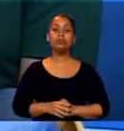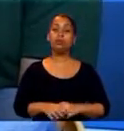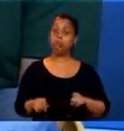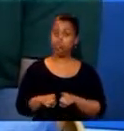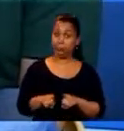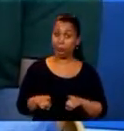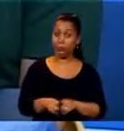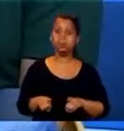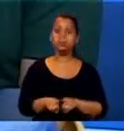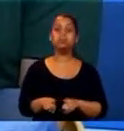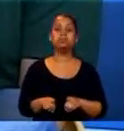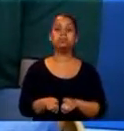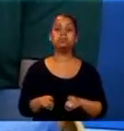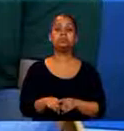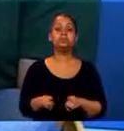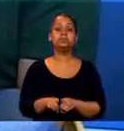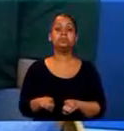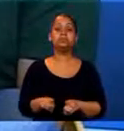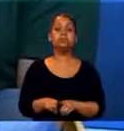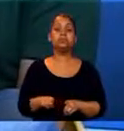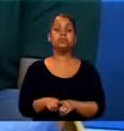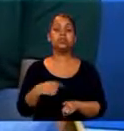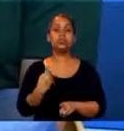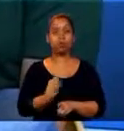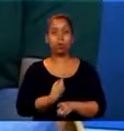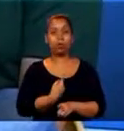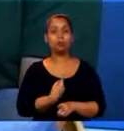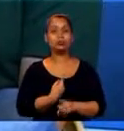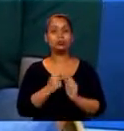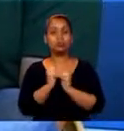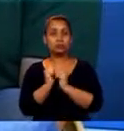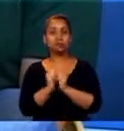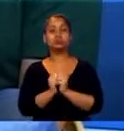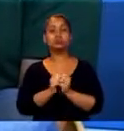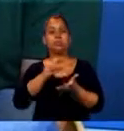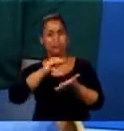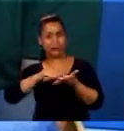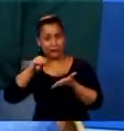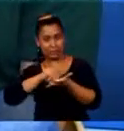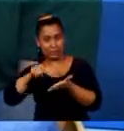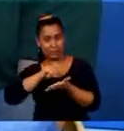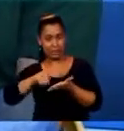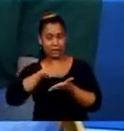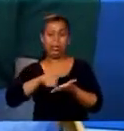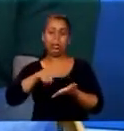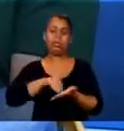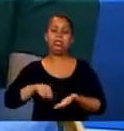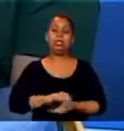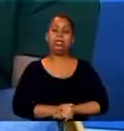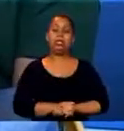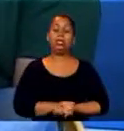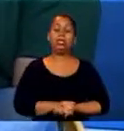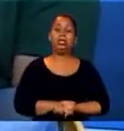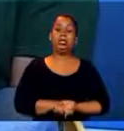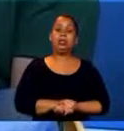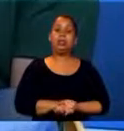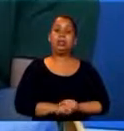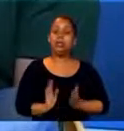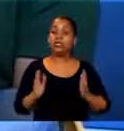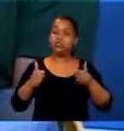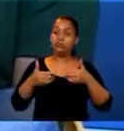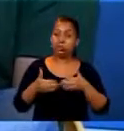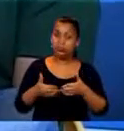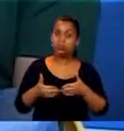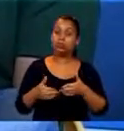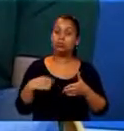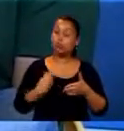a gente também um pouco mais perto das secretarias, né, para fazer mais direto as